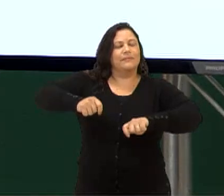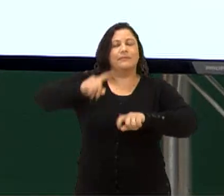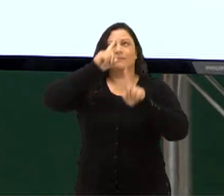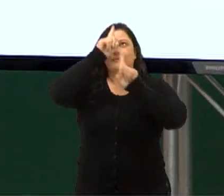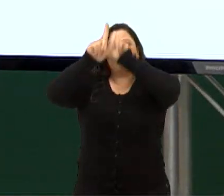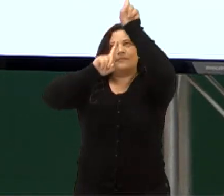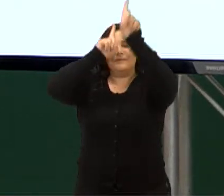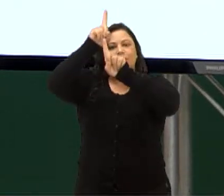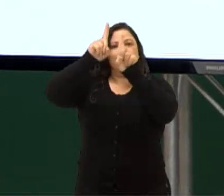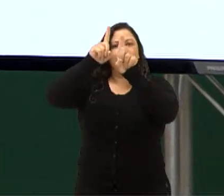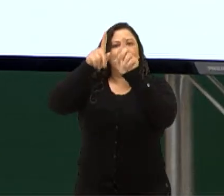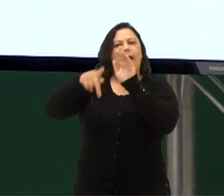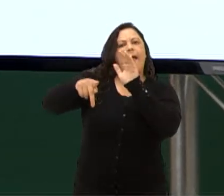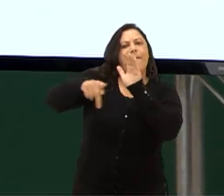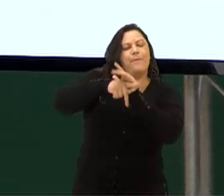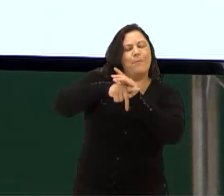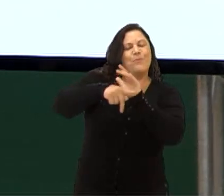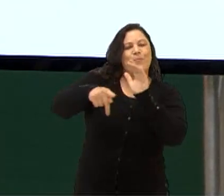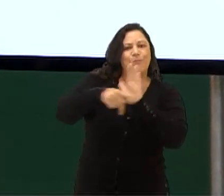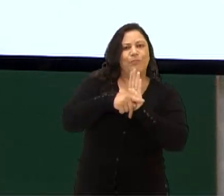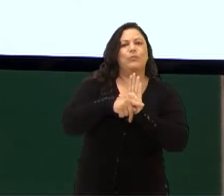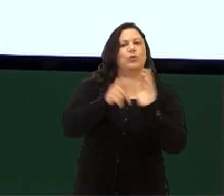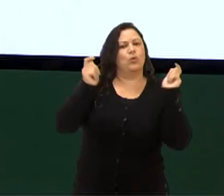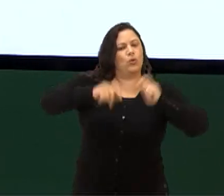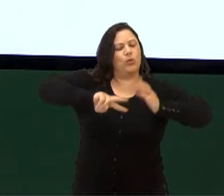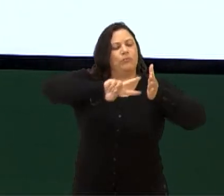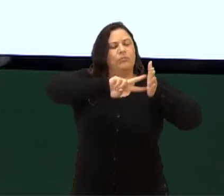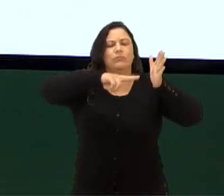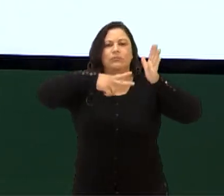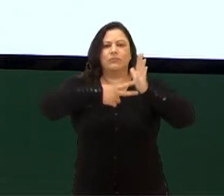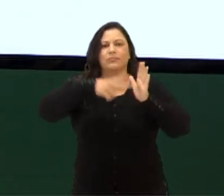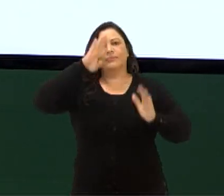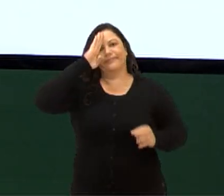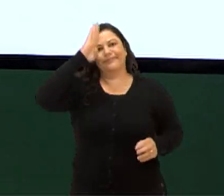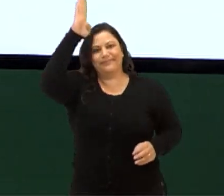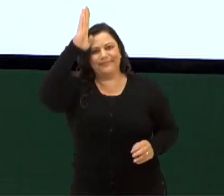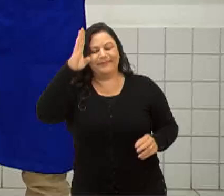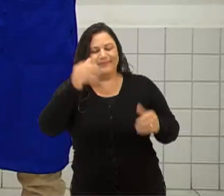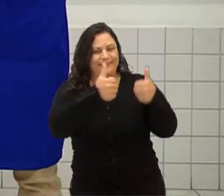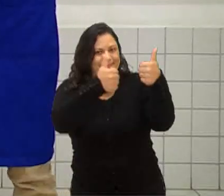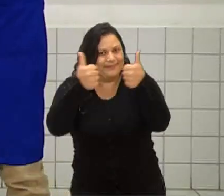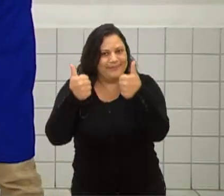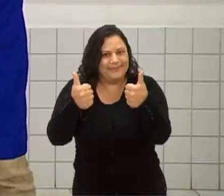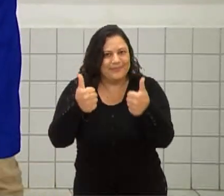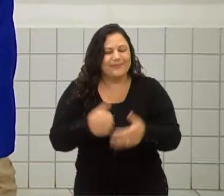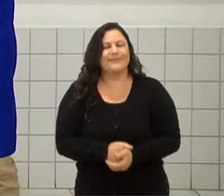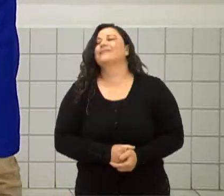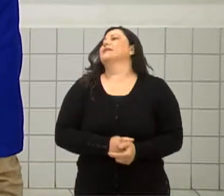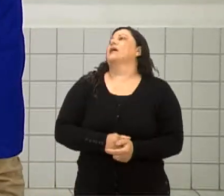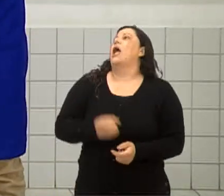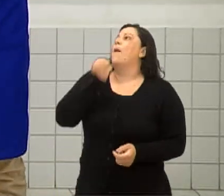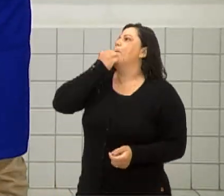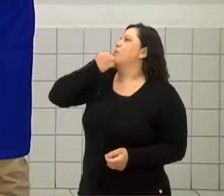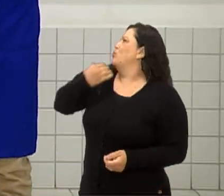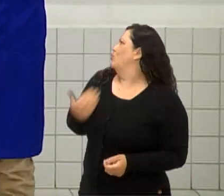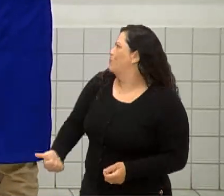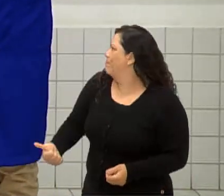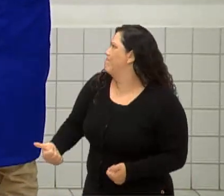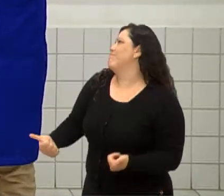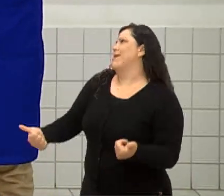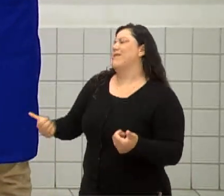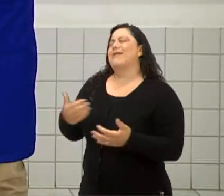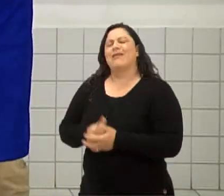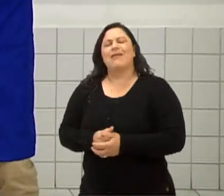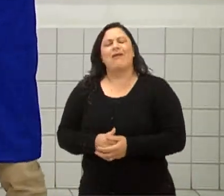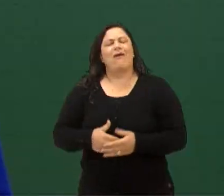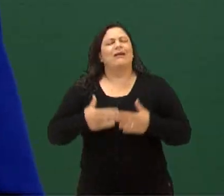aí sobre o sentido, o significado da palavra política, tá bom? Muito bem, professor Fábio, maravilha, muito legal,